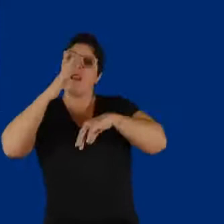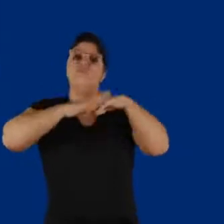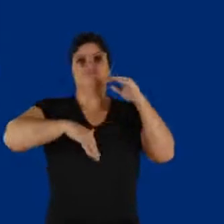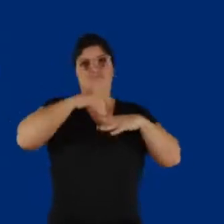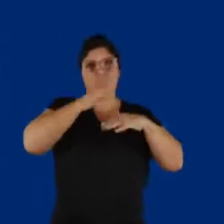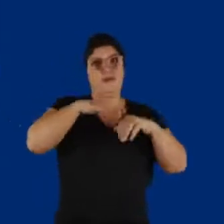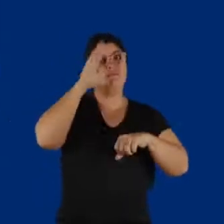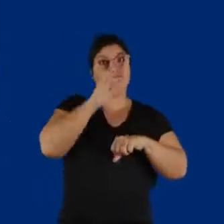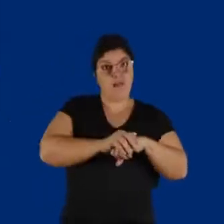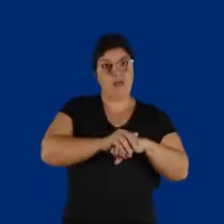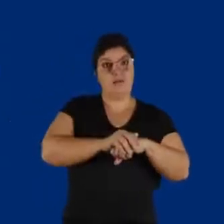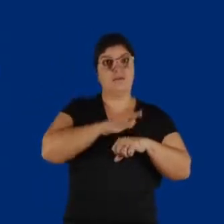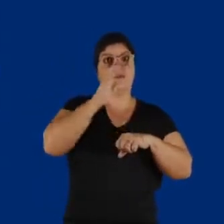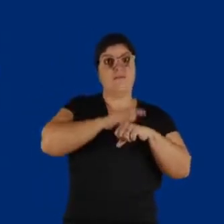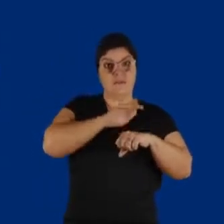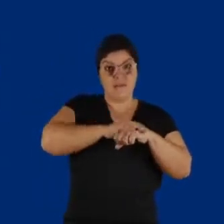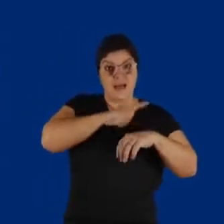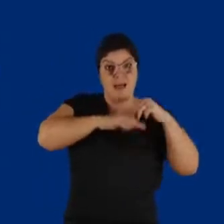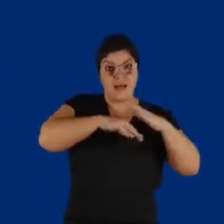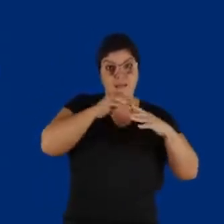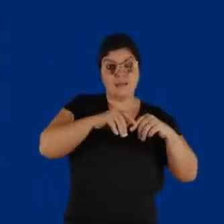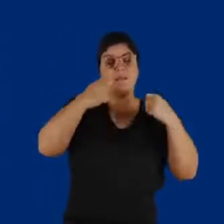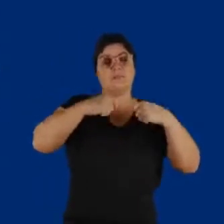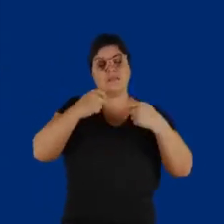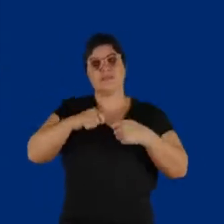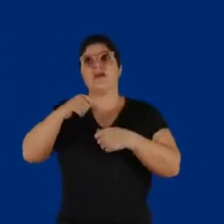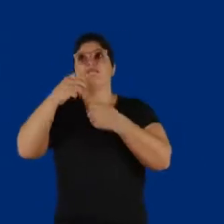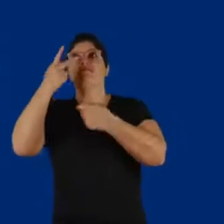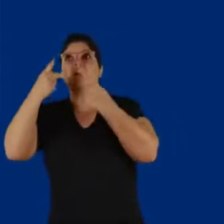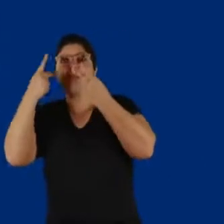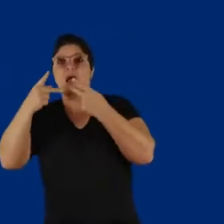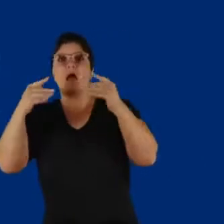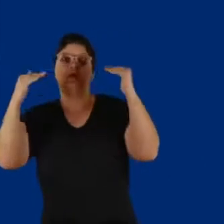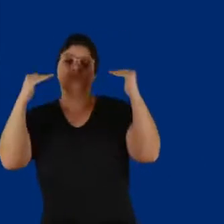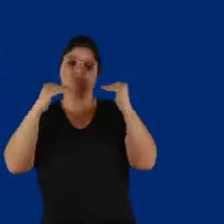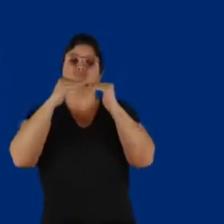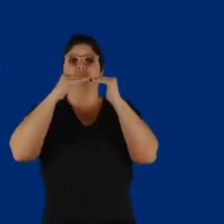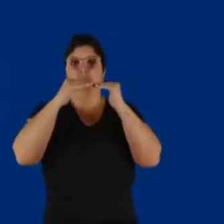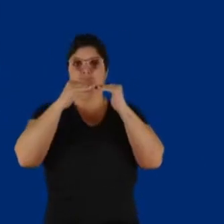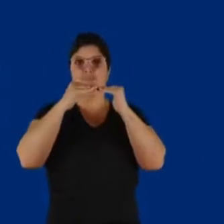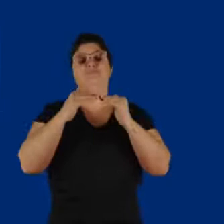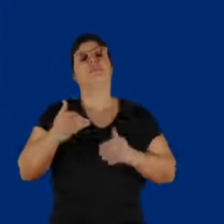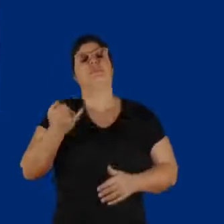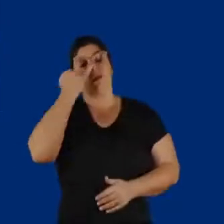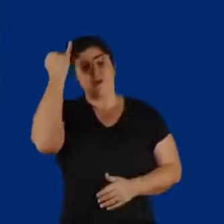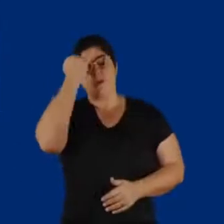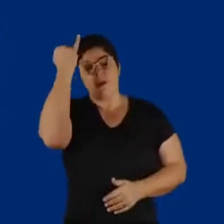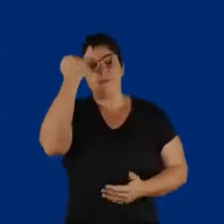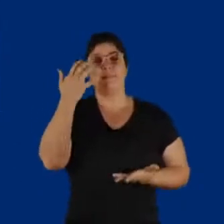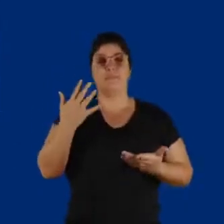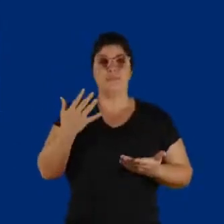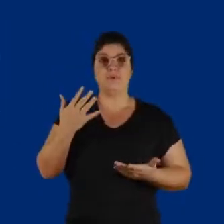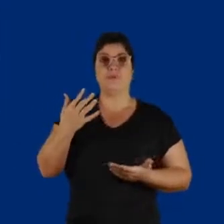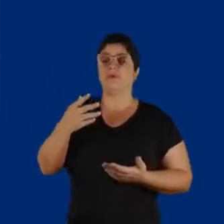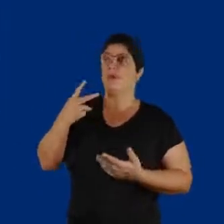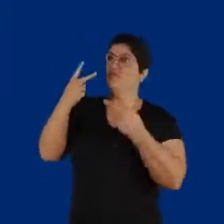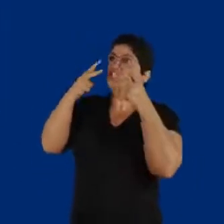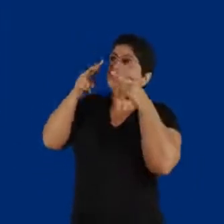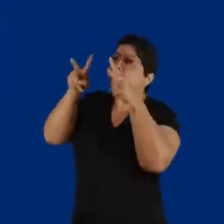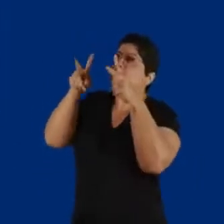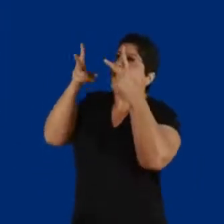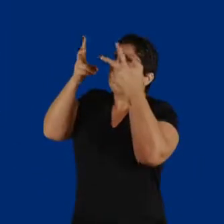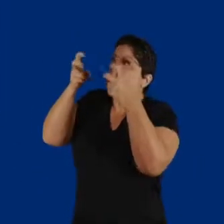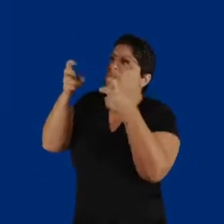campo da psiquiatria cultural, isso é muito importante, né? É muito importante que a gente escute pessoas que tenham experiências, que tenham histórias